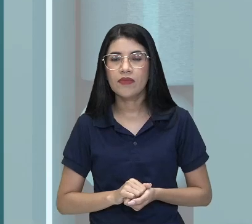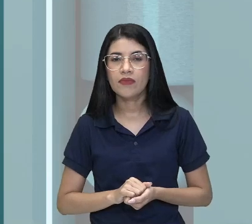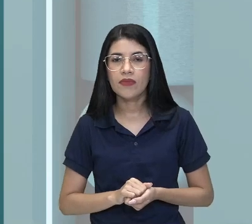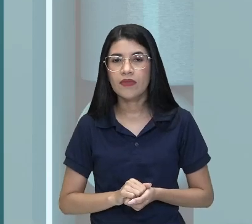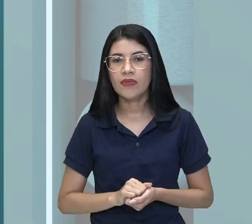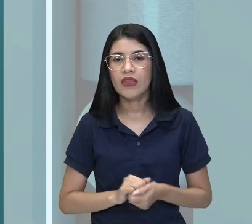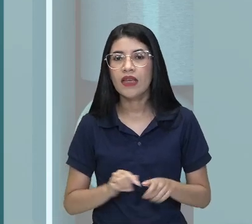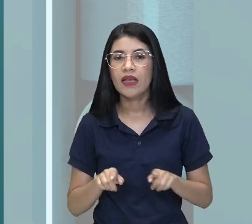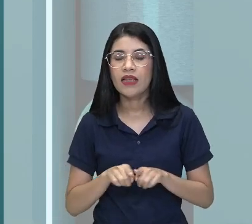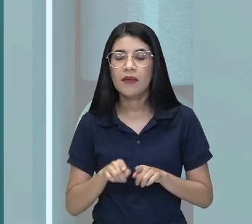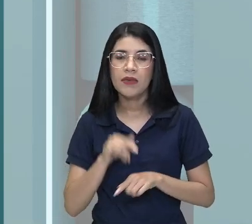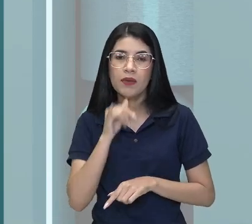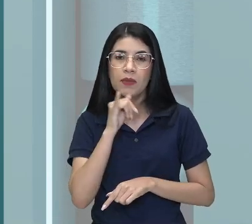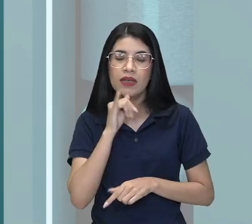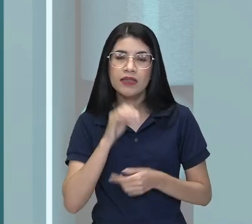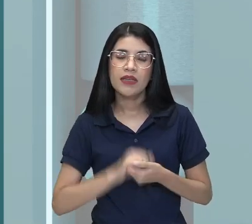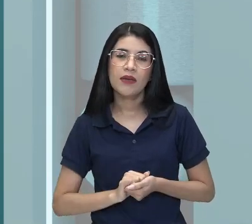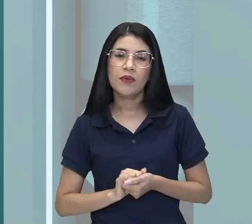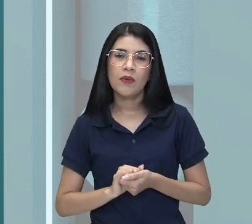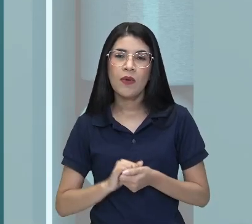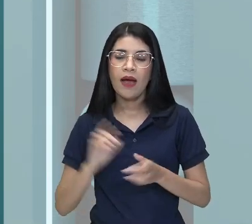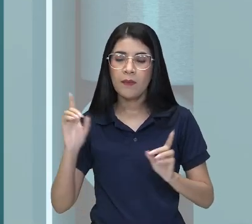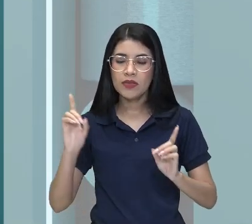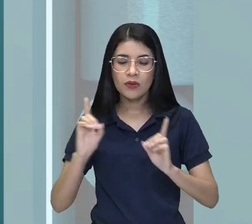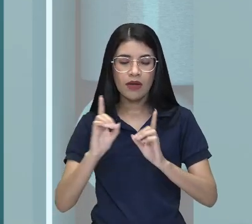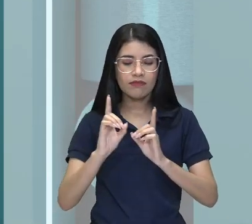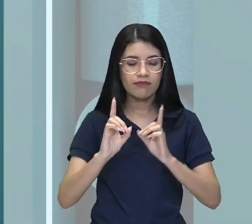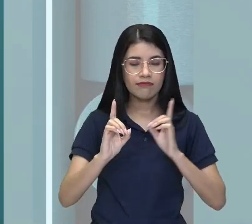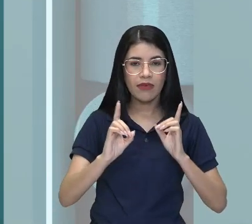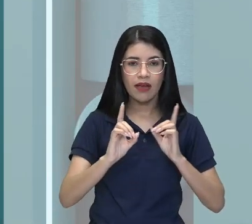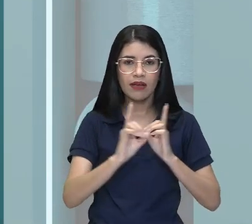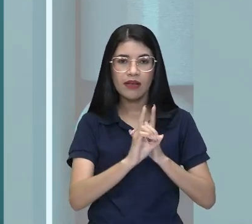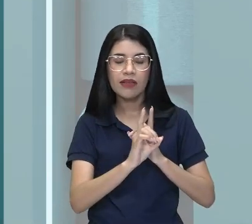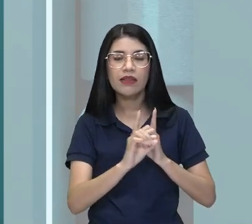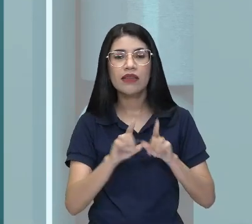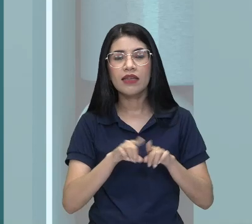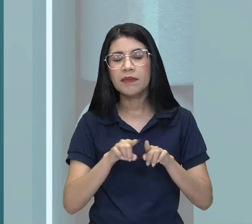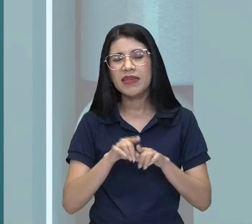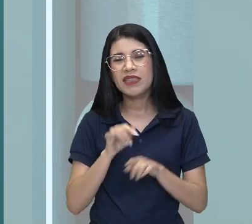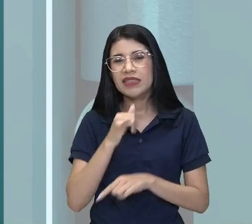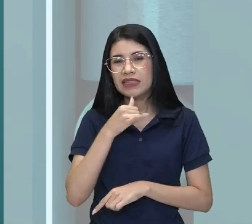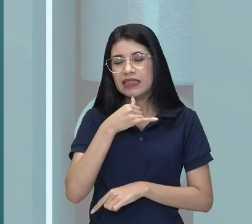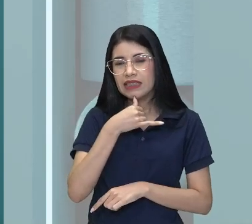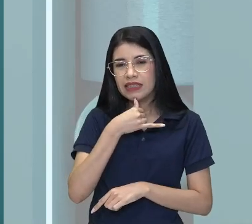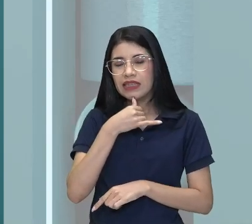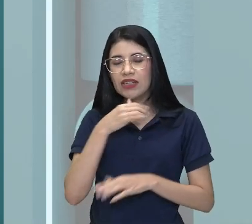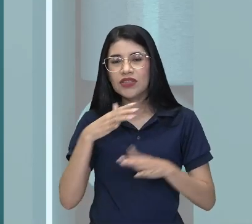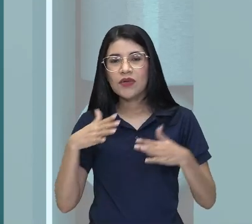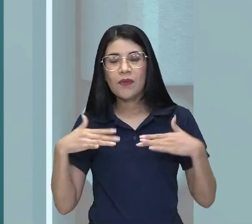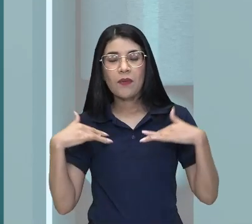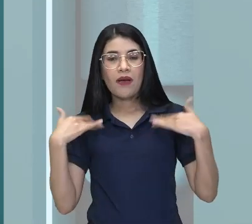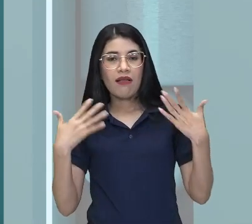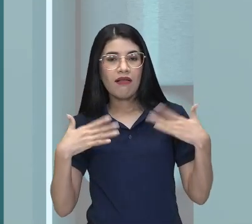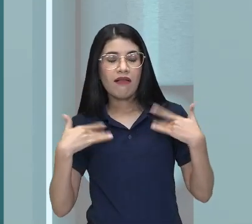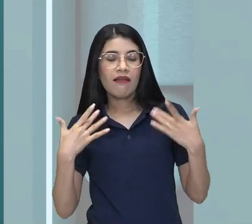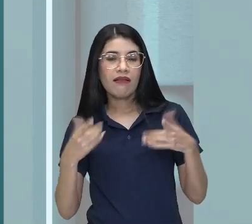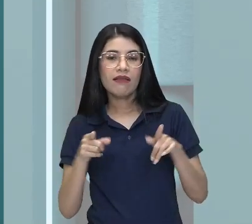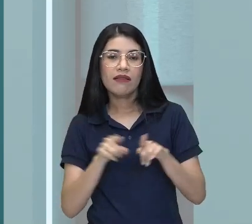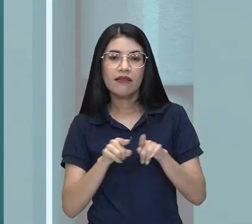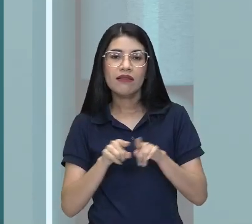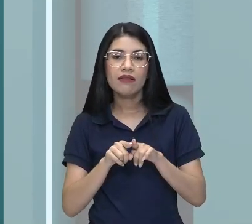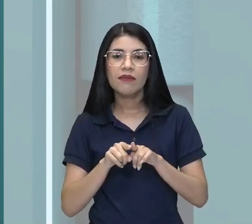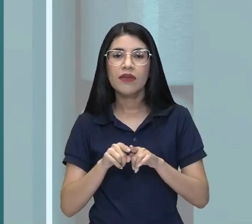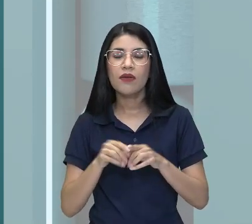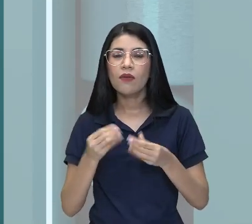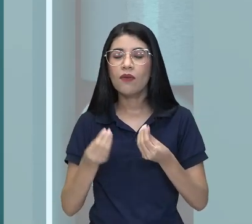quando eu quero me desviar de uma pessoa, até mesmo quando eu estou triste ou eu estou alegre, a minha forma também